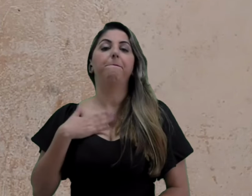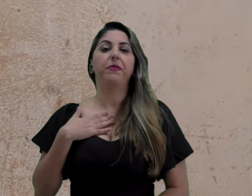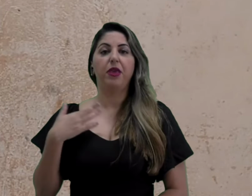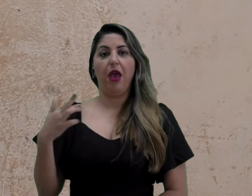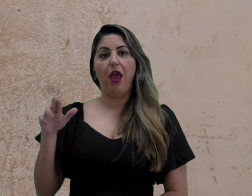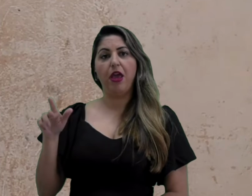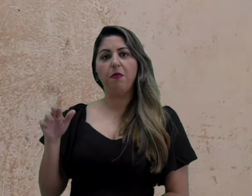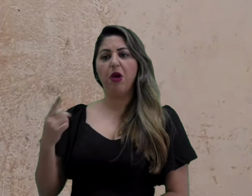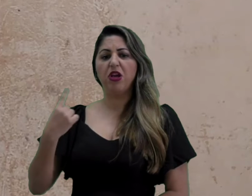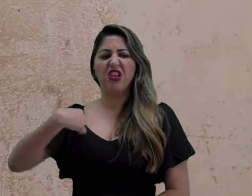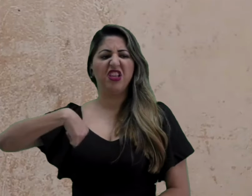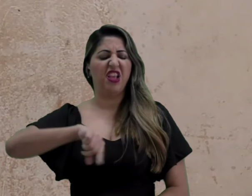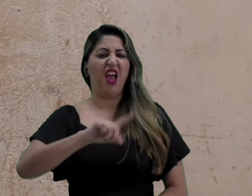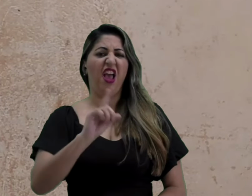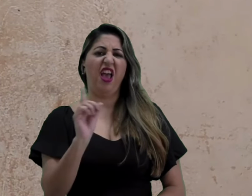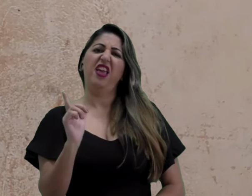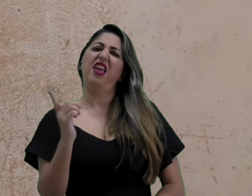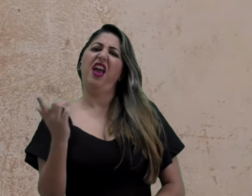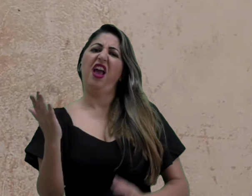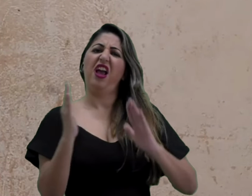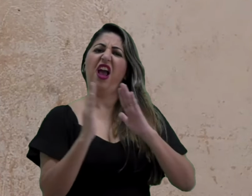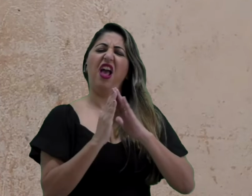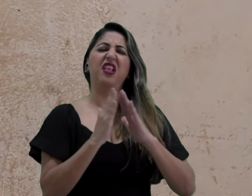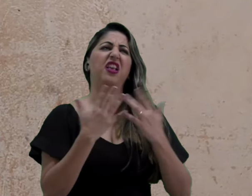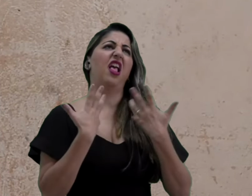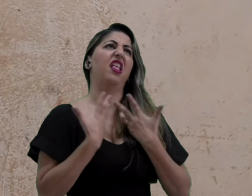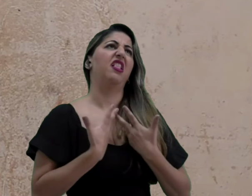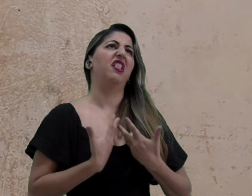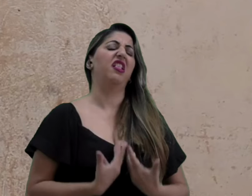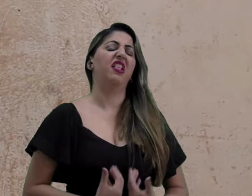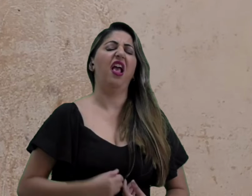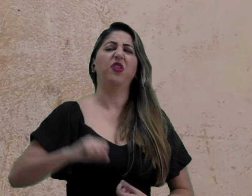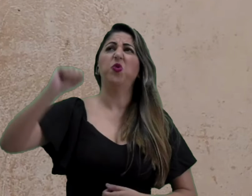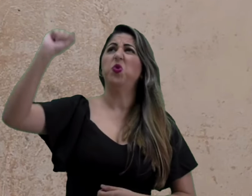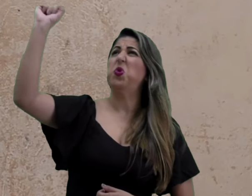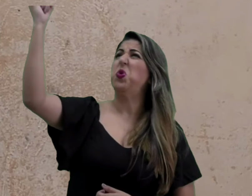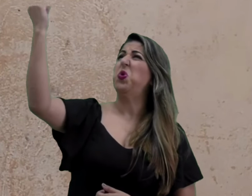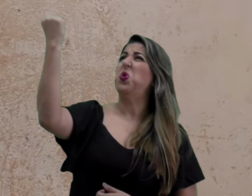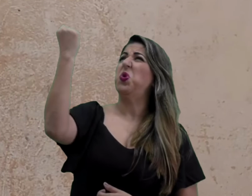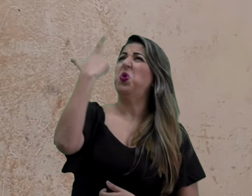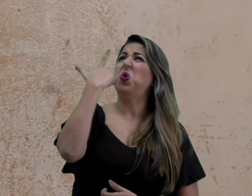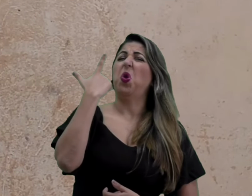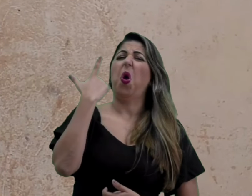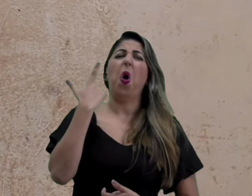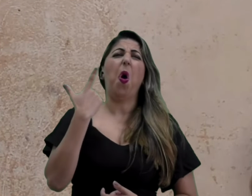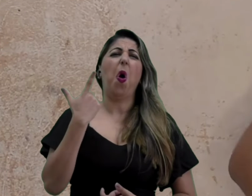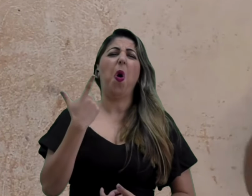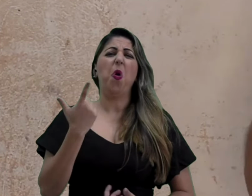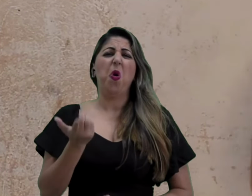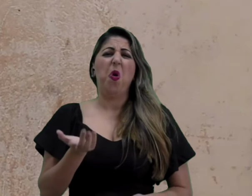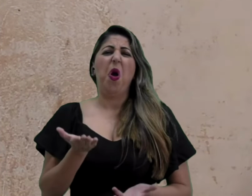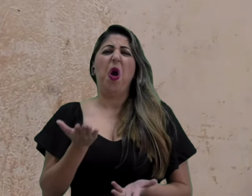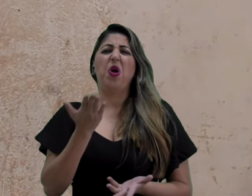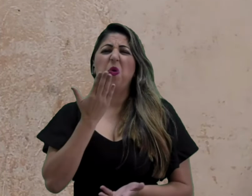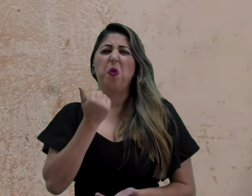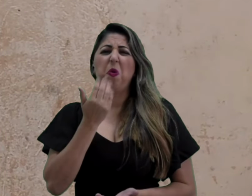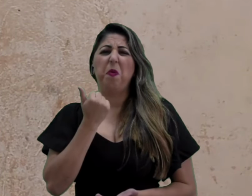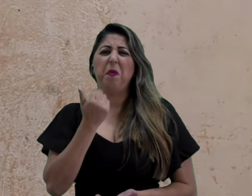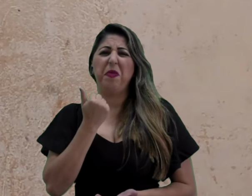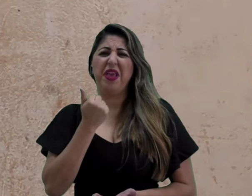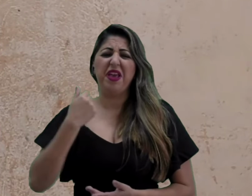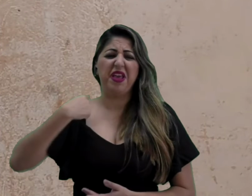sol tinindo, a estrada de poeira, cadê o caminho para estudar? O feijão do almoço no esforço da digestão, a tarde